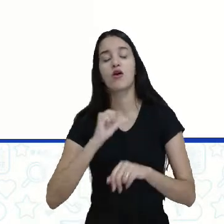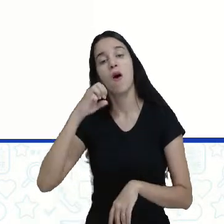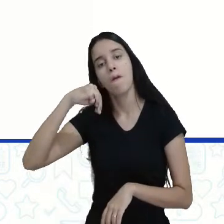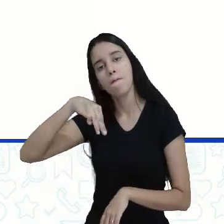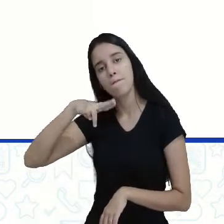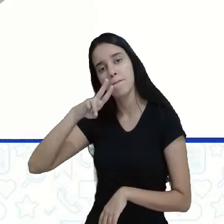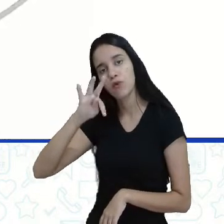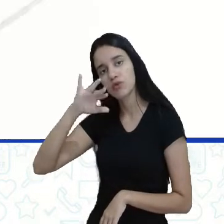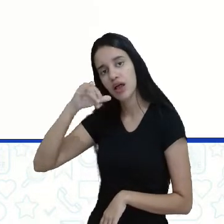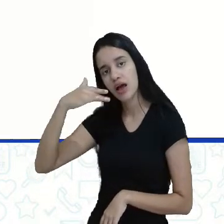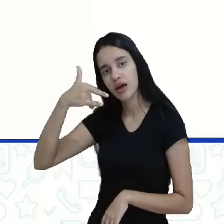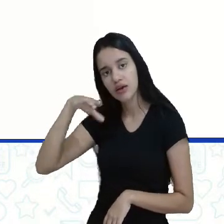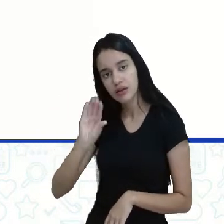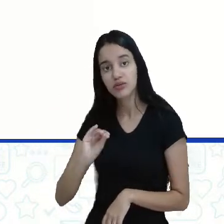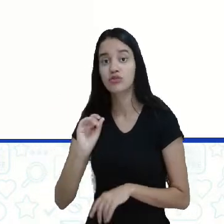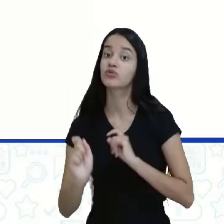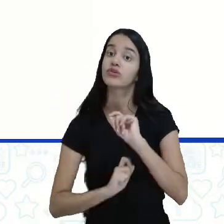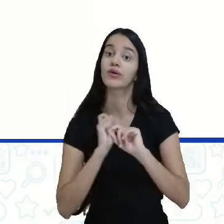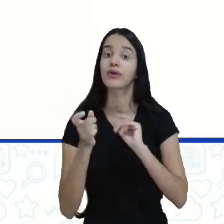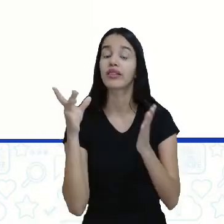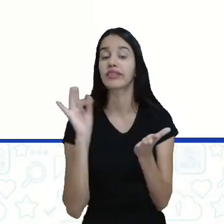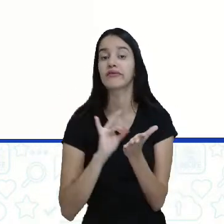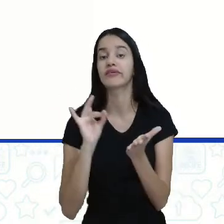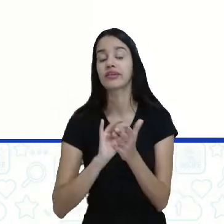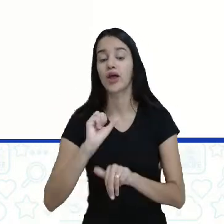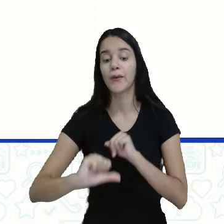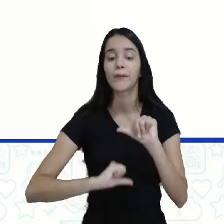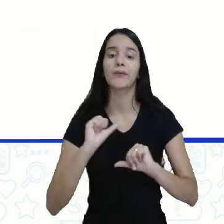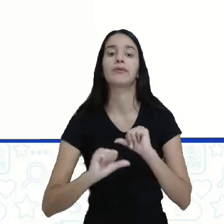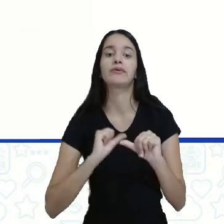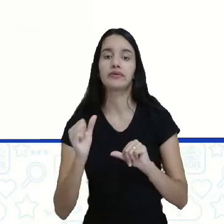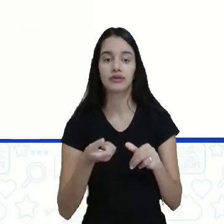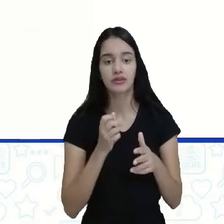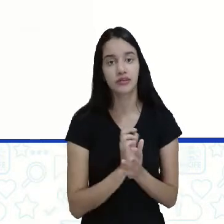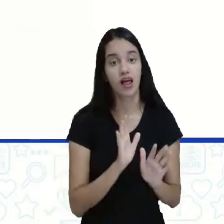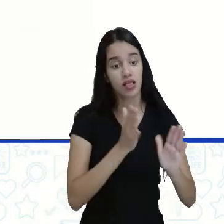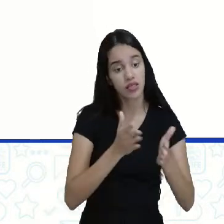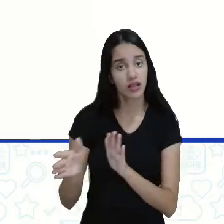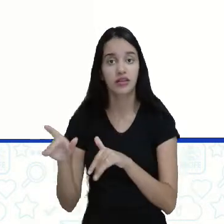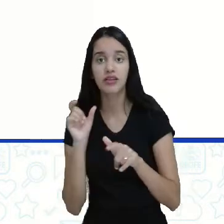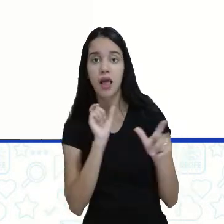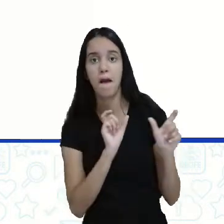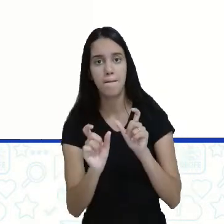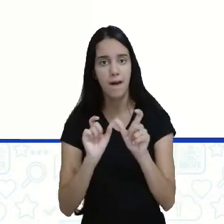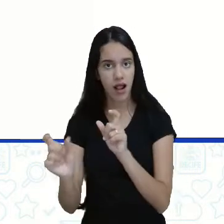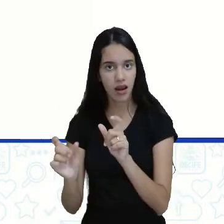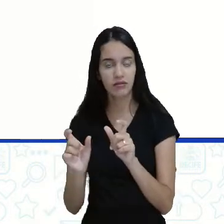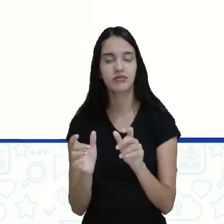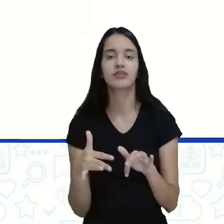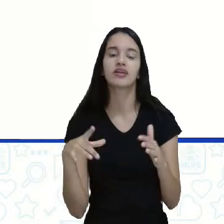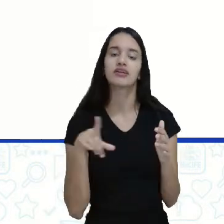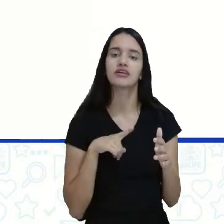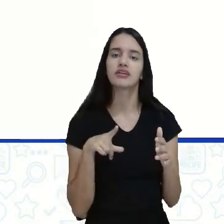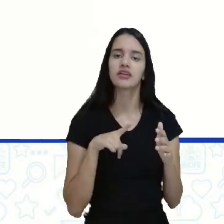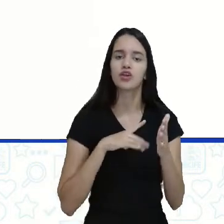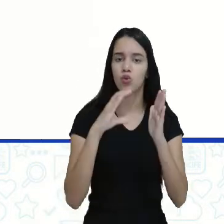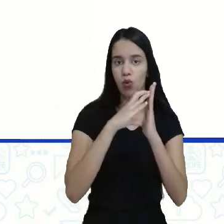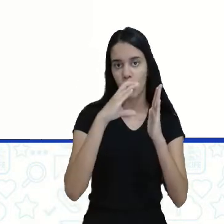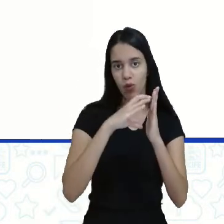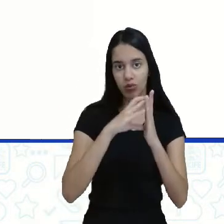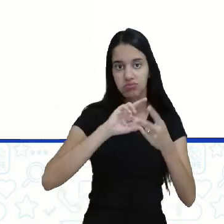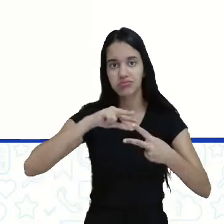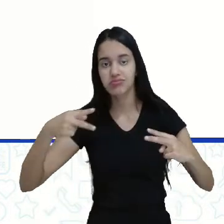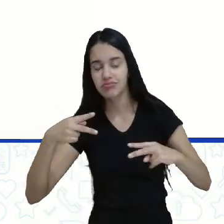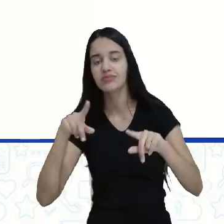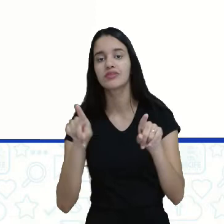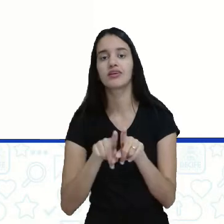mutações. Mutações são, na verdade, mudanças nas sequências de letras das palavras que compõem o código genético. Mudanças